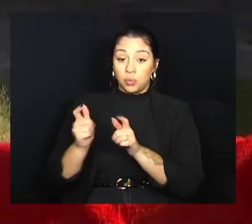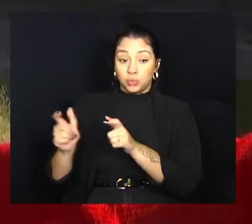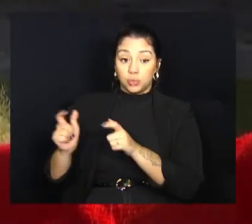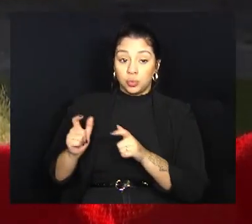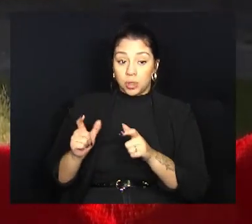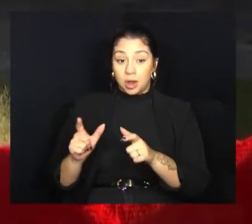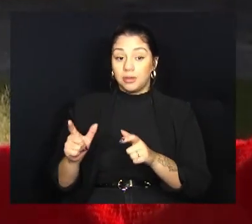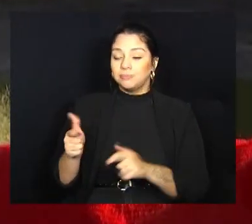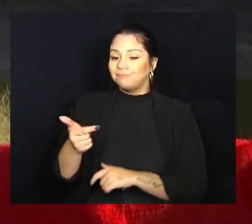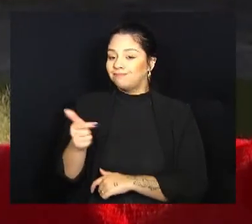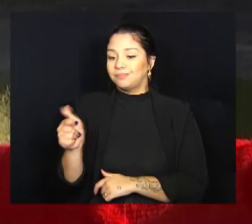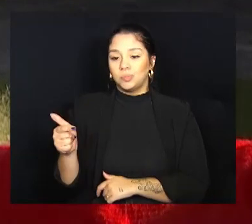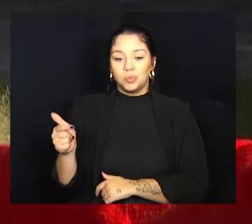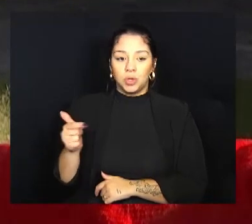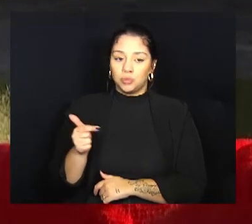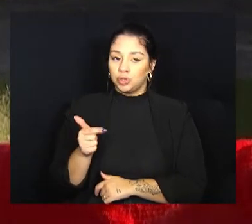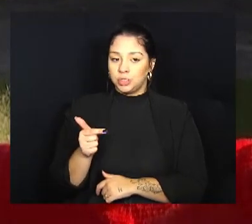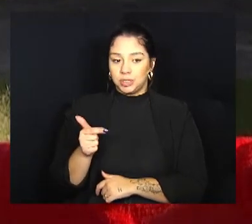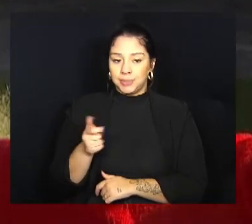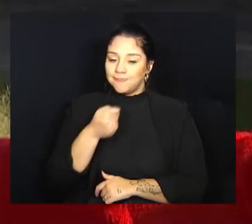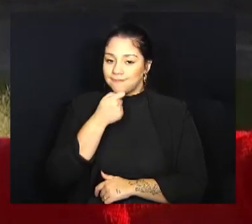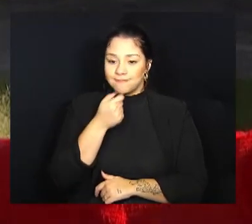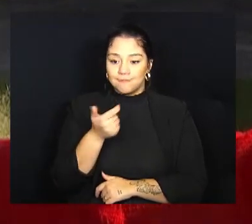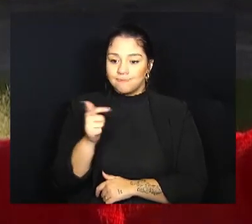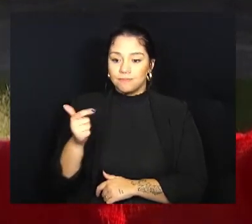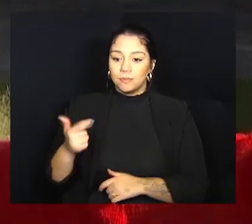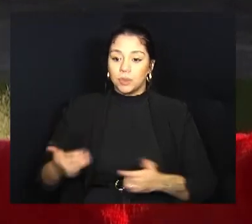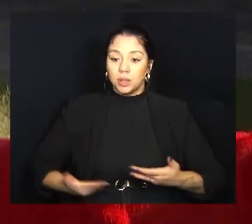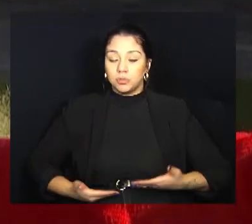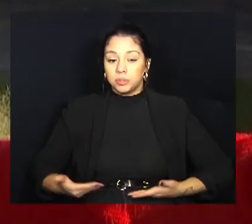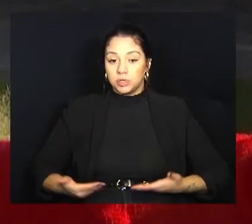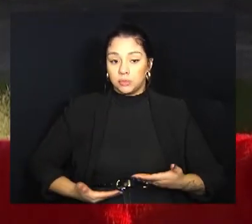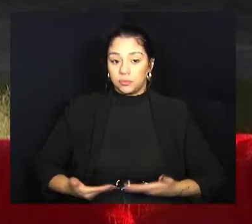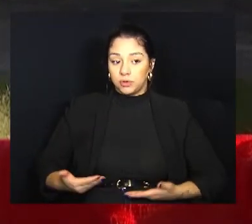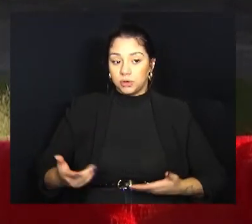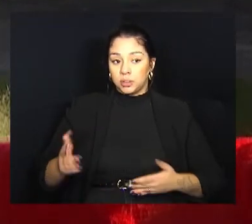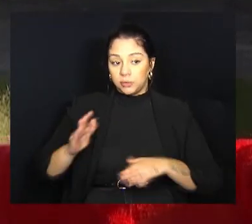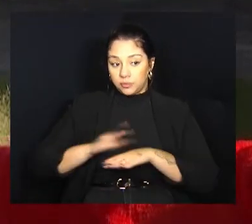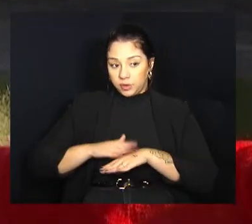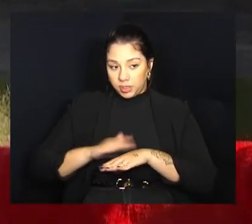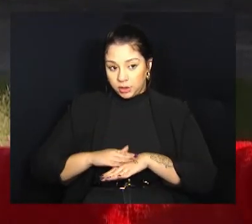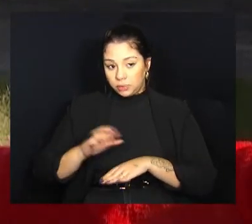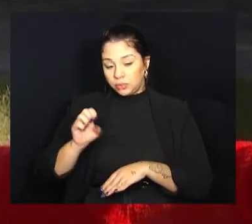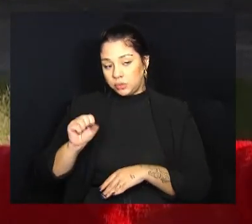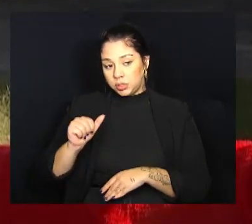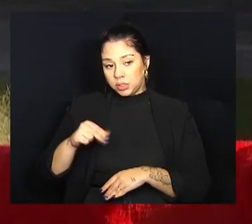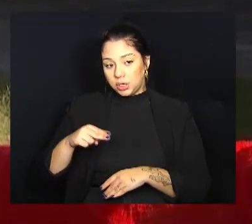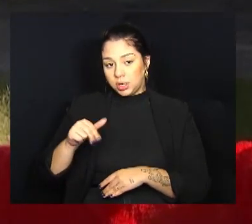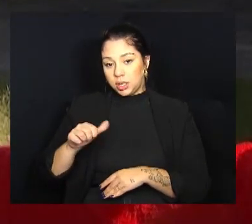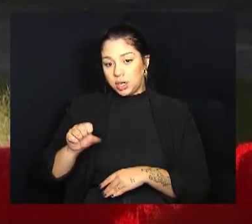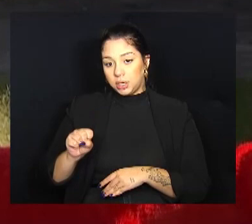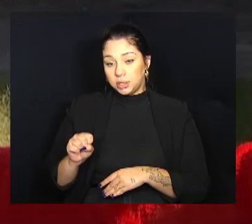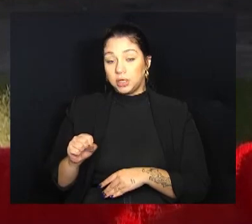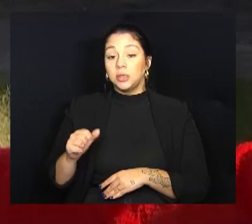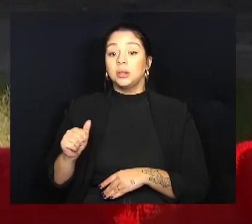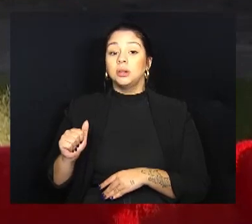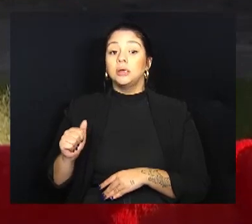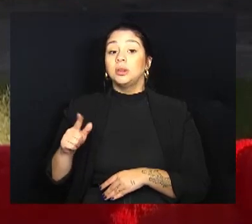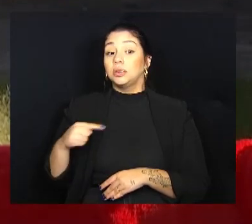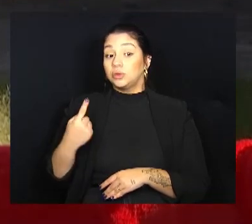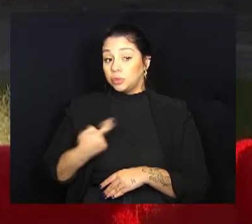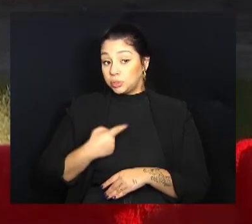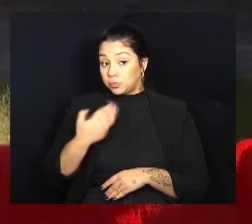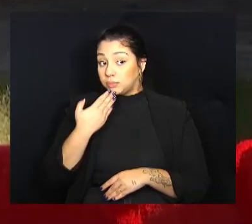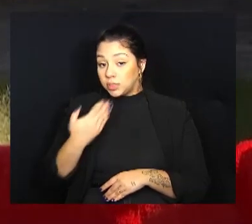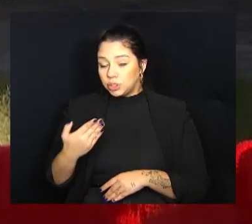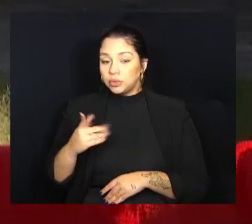vielas, não tinha ainda esse serviço sendo prestado pela Sanasa. Então nós solicitamos que fosse feito o projeto, fosse feito